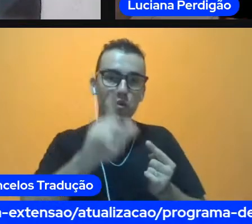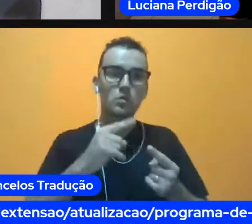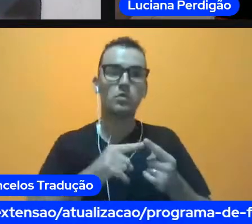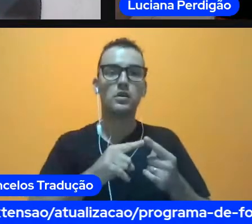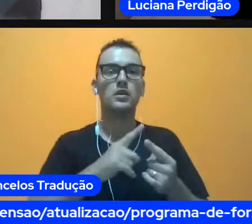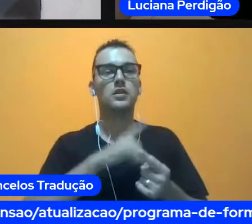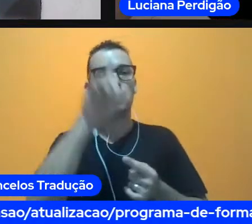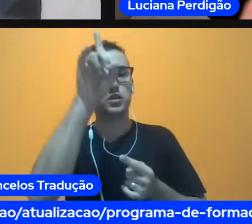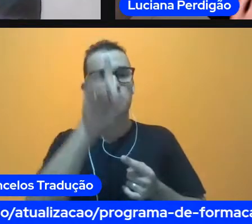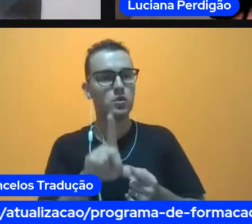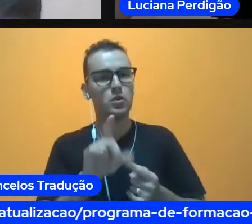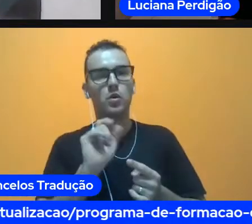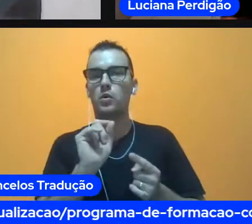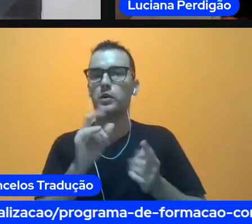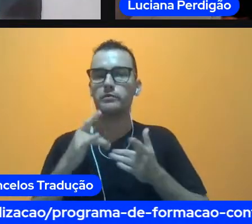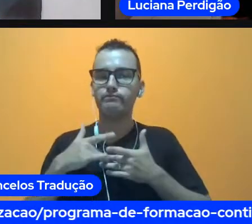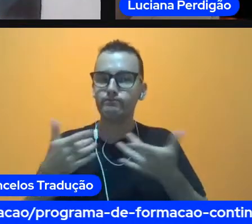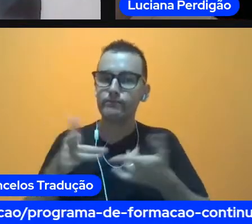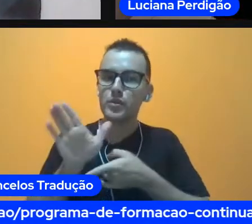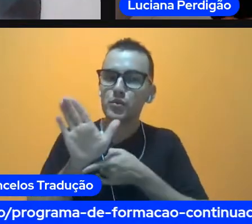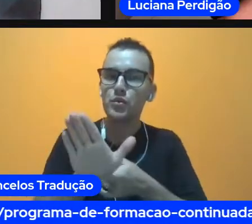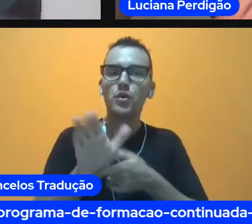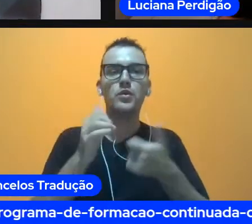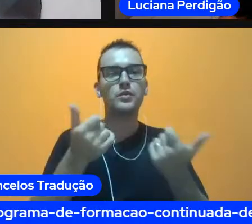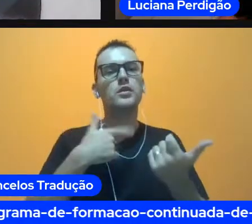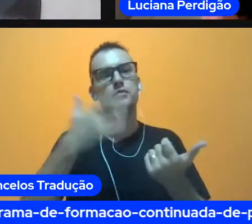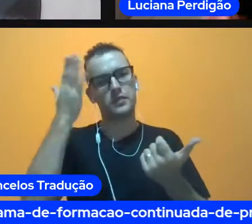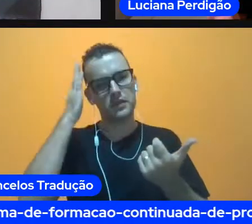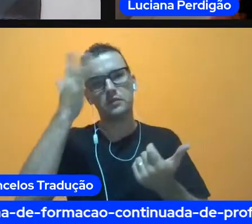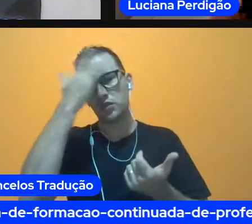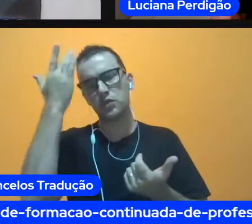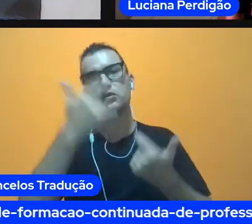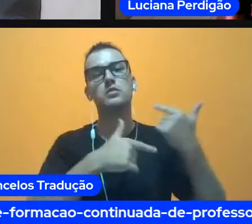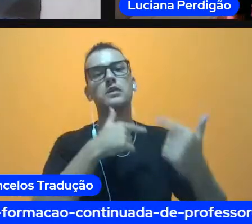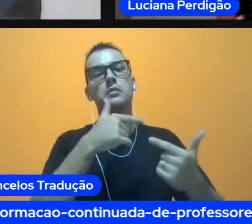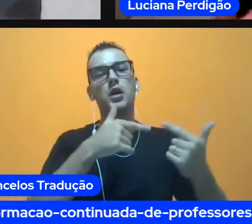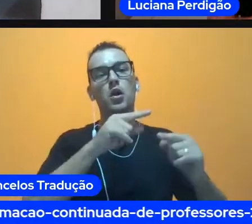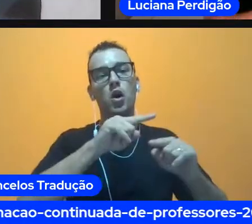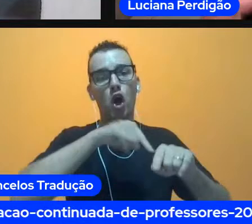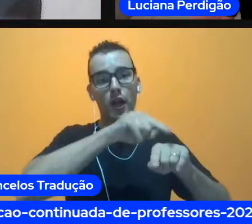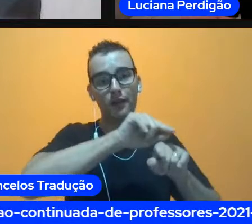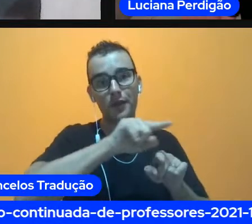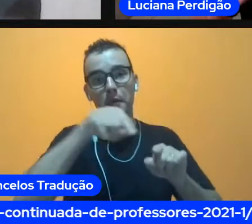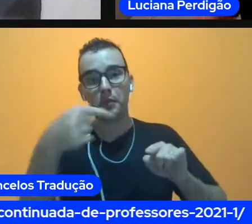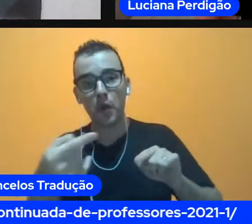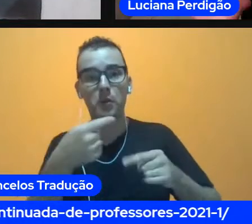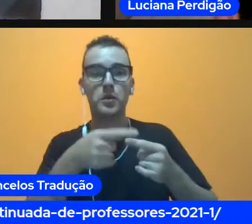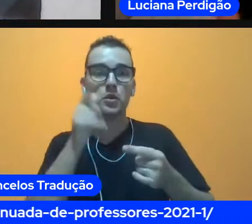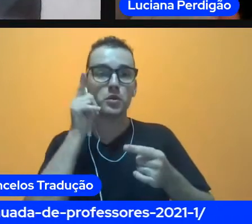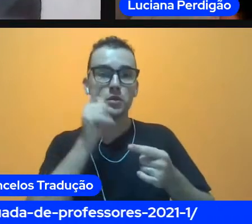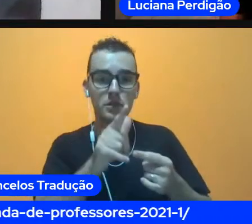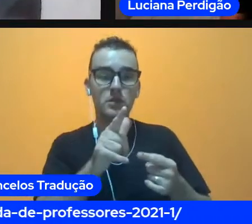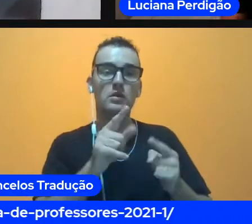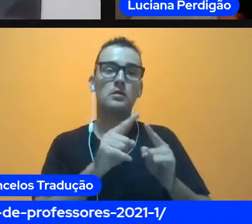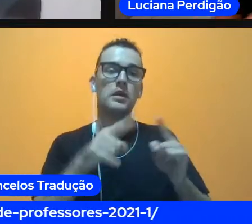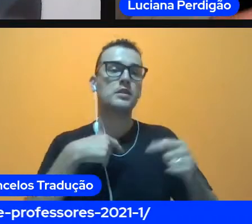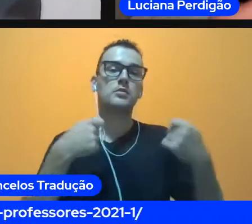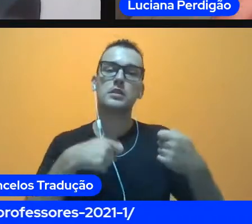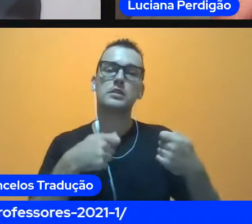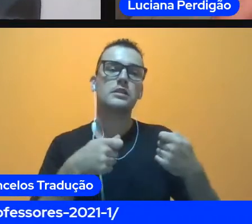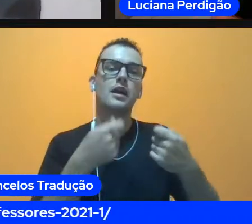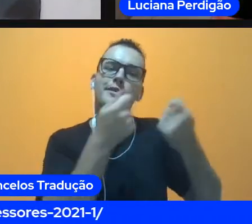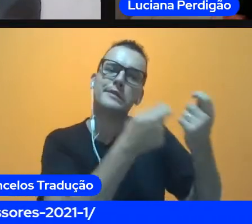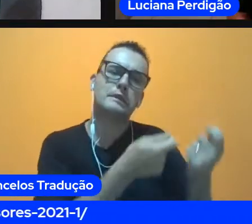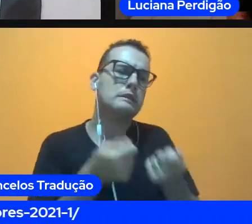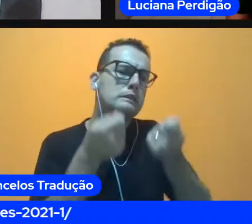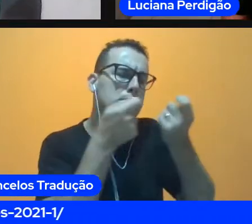foi super parceiro, eu sei que pessoas trabalharam fora do horário para poder fazer essa oferta, mas eu tive que apelar para o emocional, porque